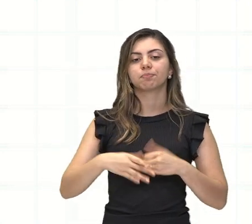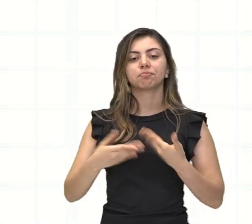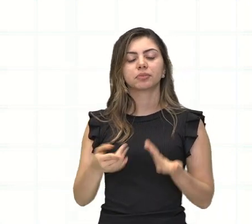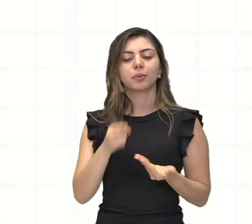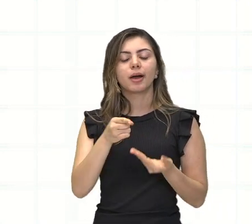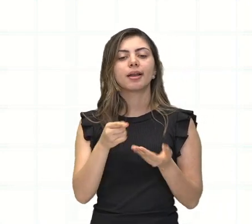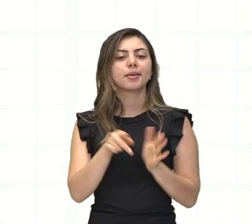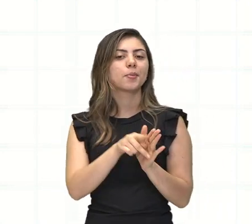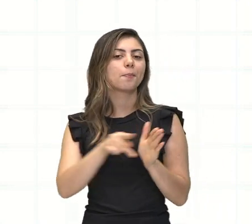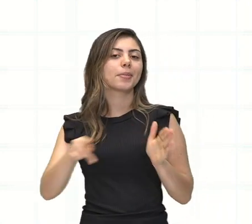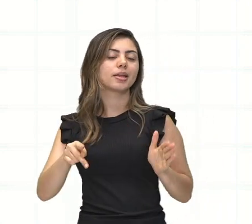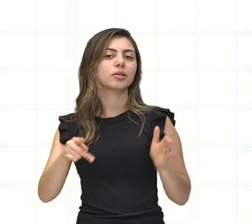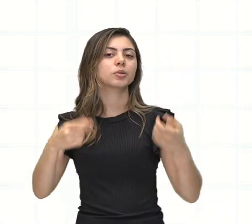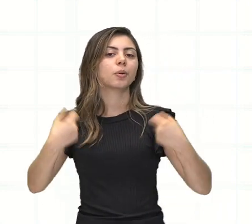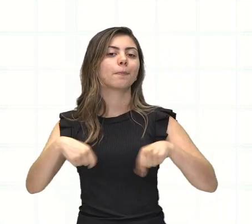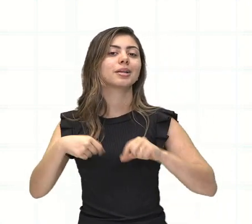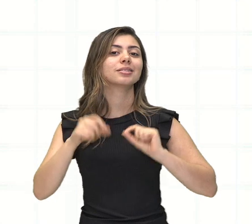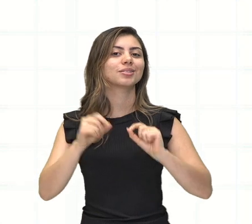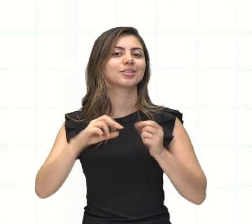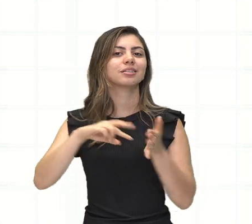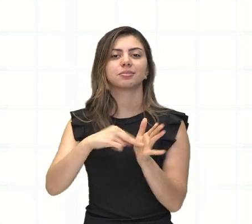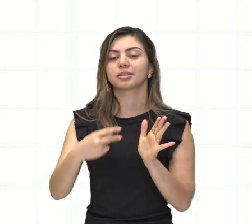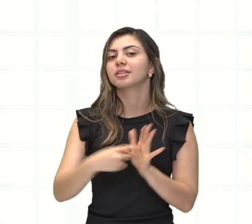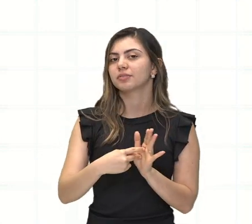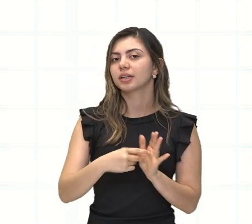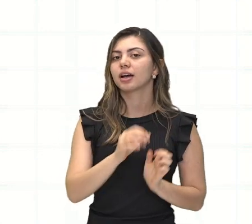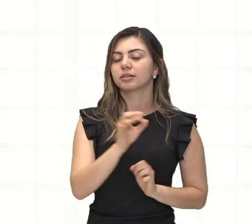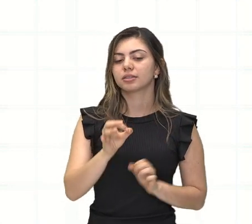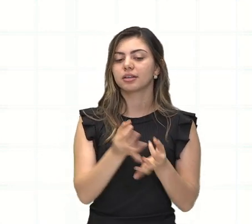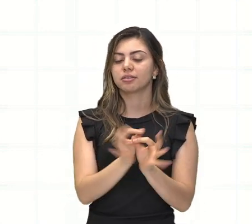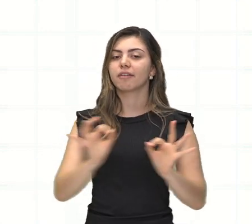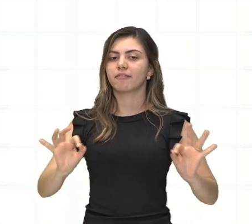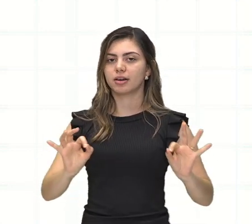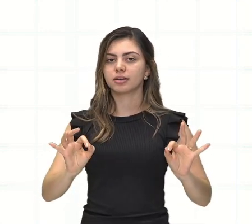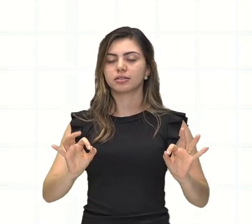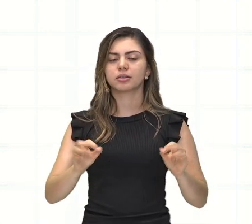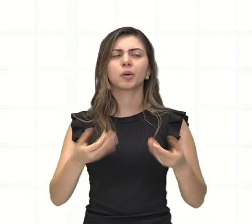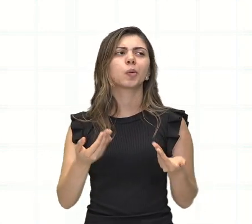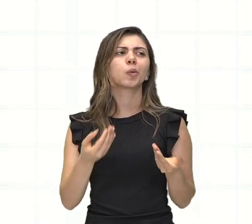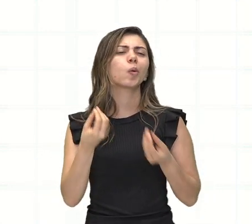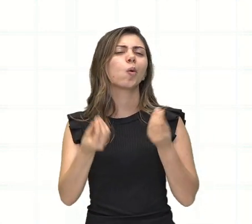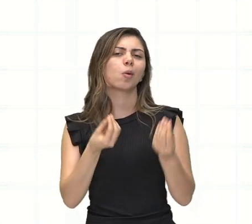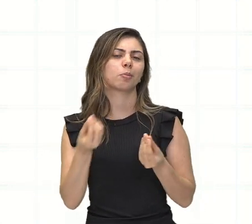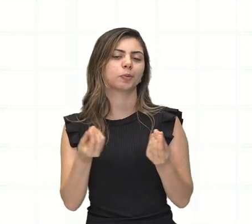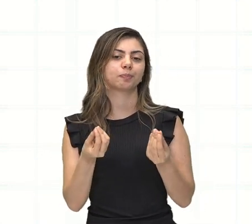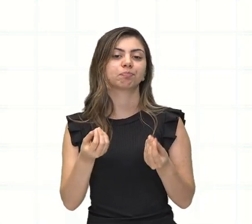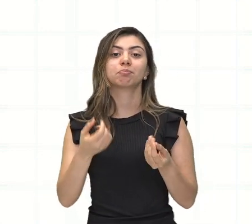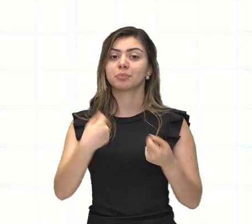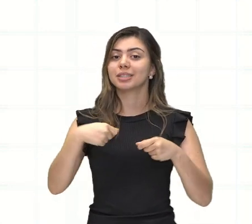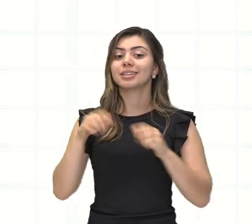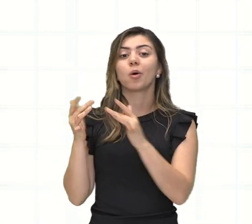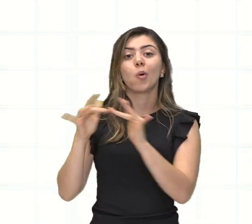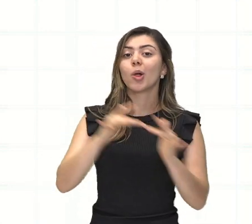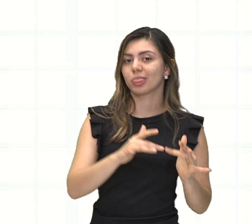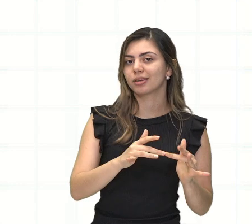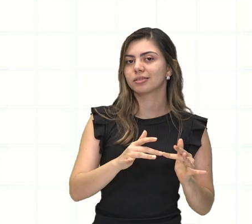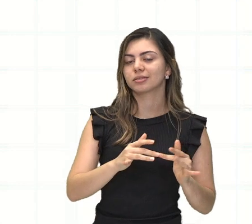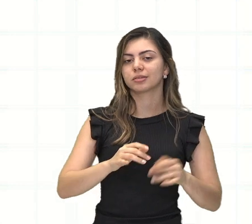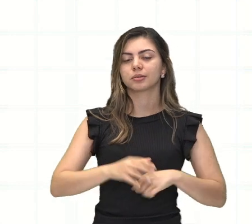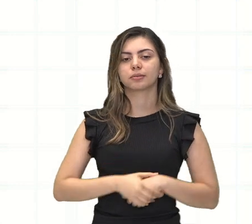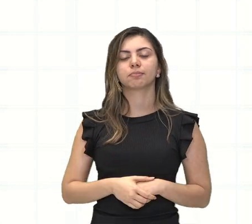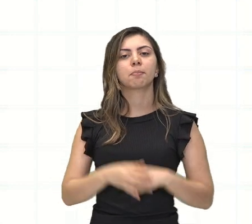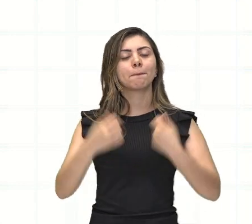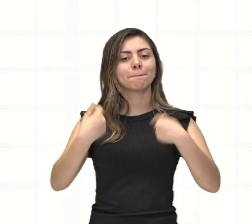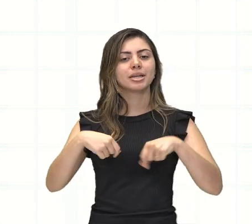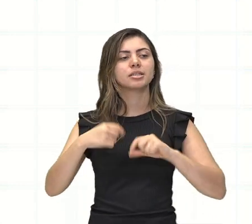ele tem que ter um significado. E significados como assim, professora? Tem que ter um contexto. Tem que